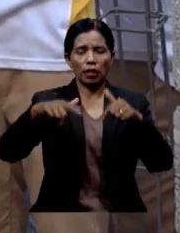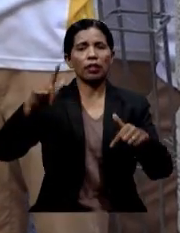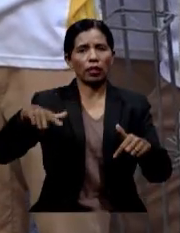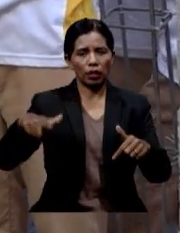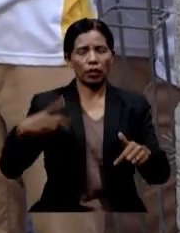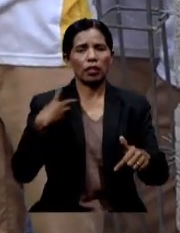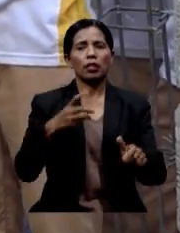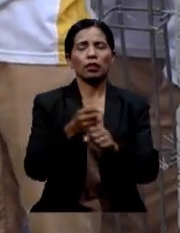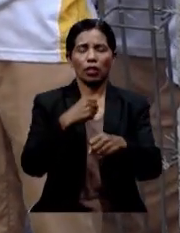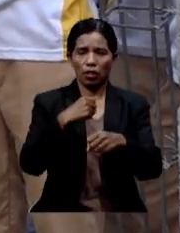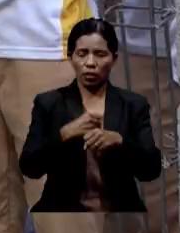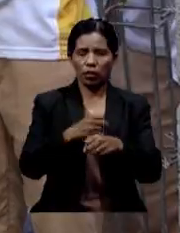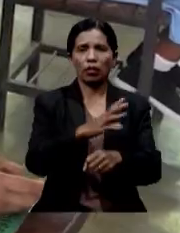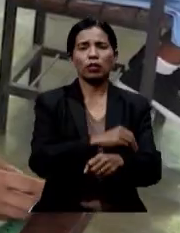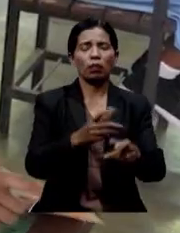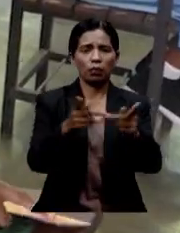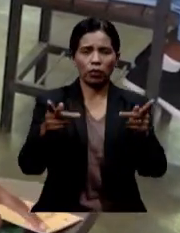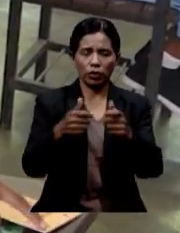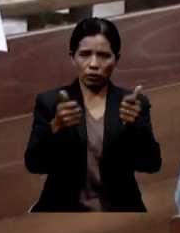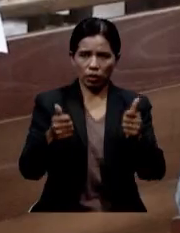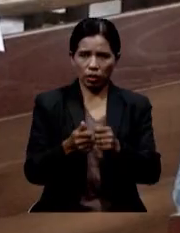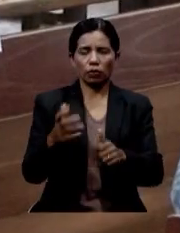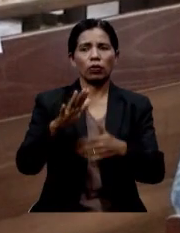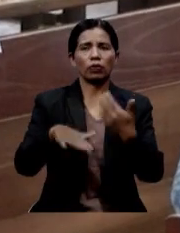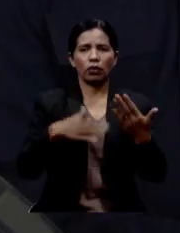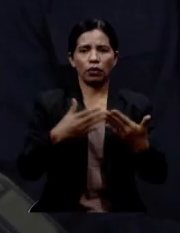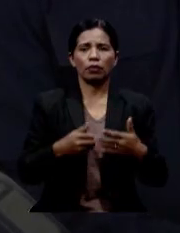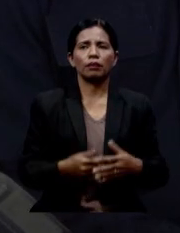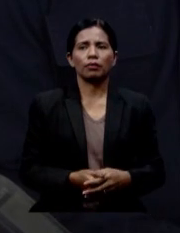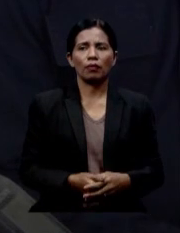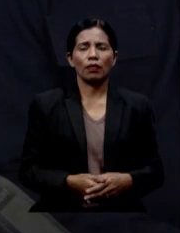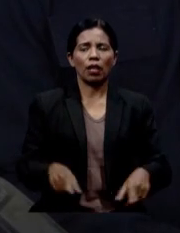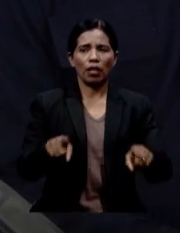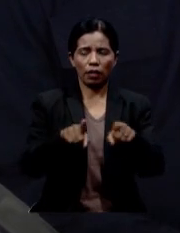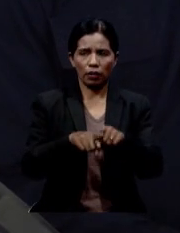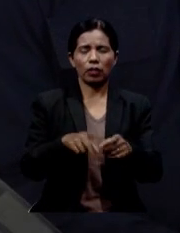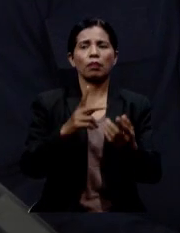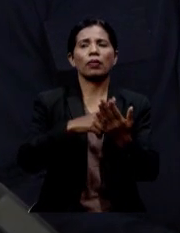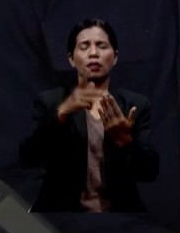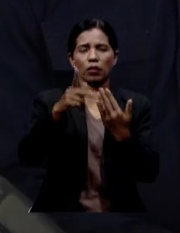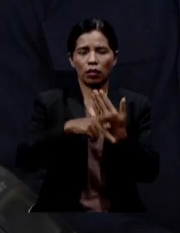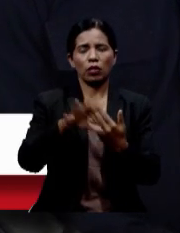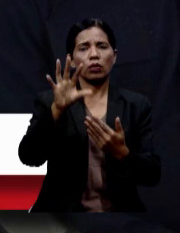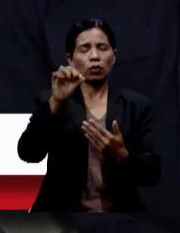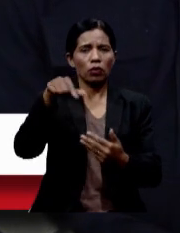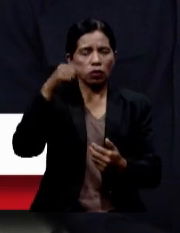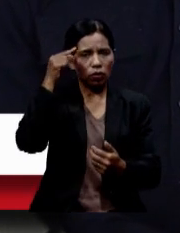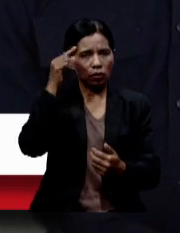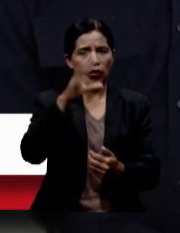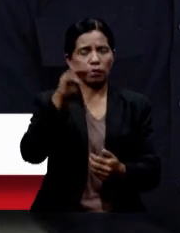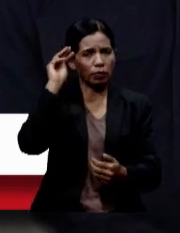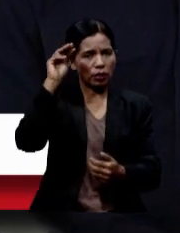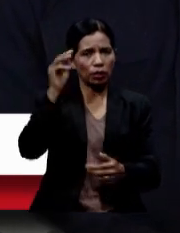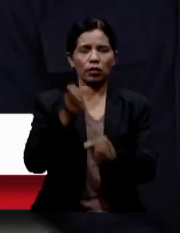atu halo expansão do posto administrativo sira. Se hanesane mak ia programa no governo constitucional, ministério se